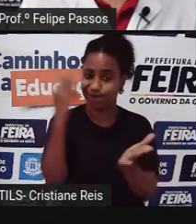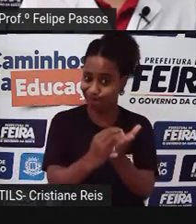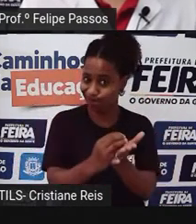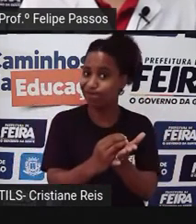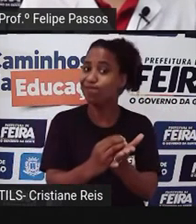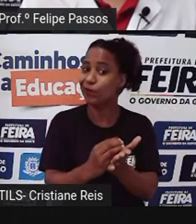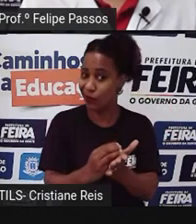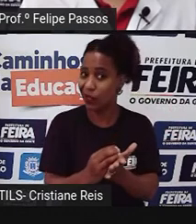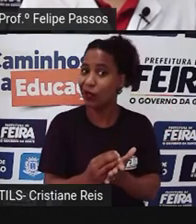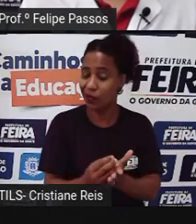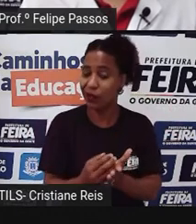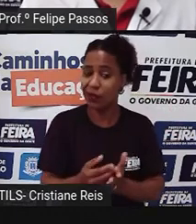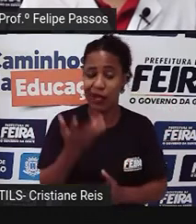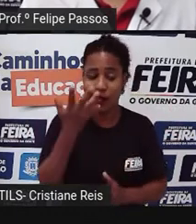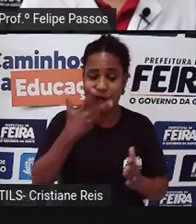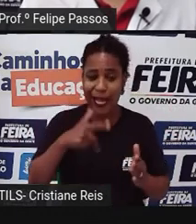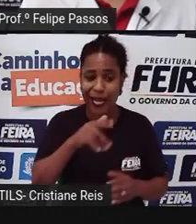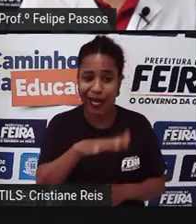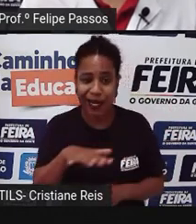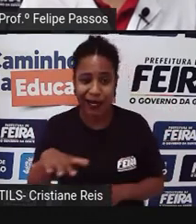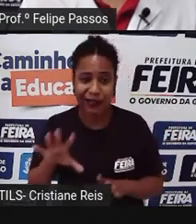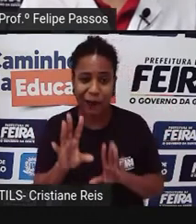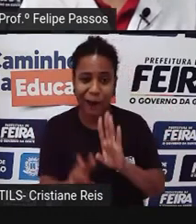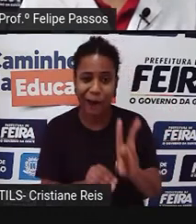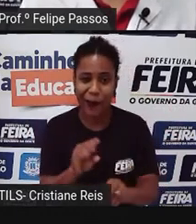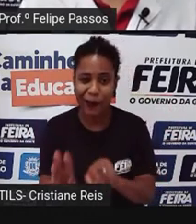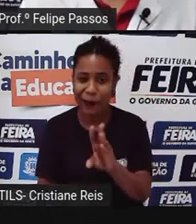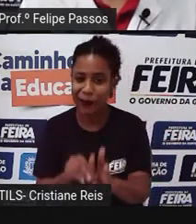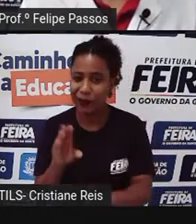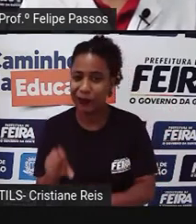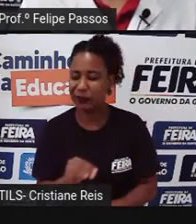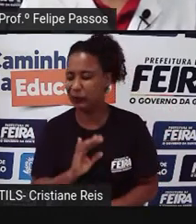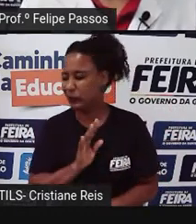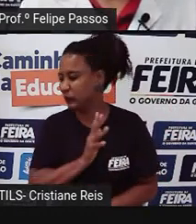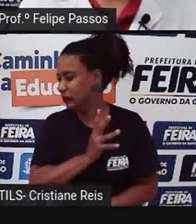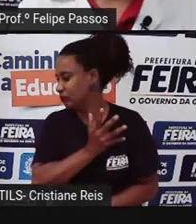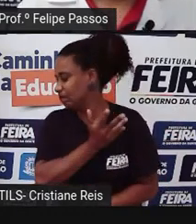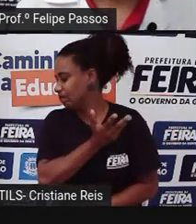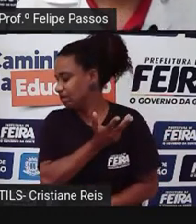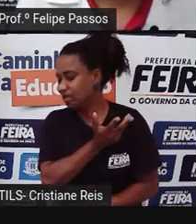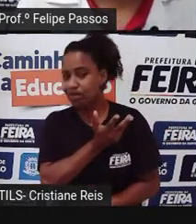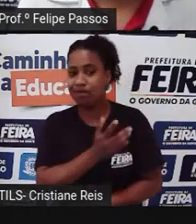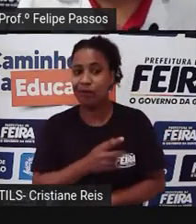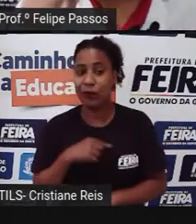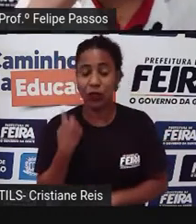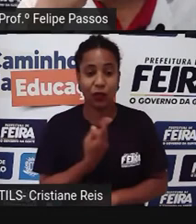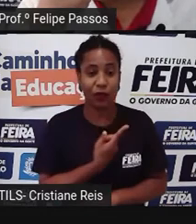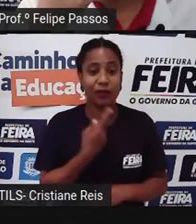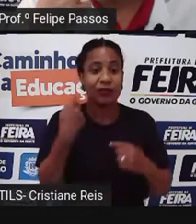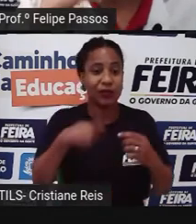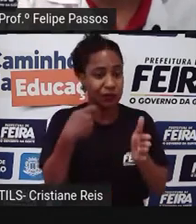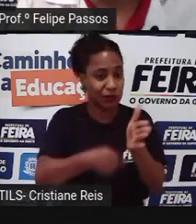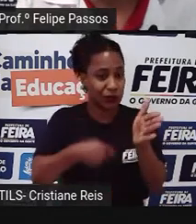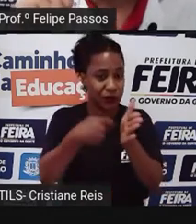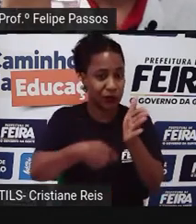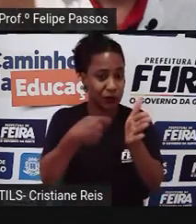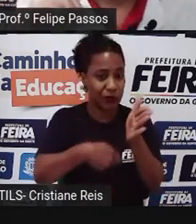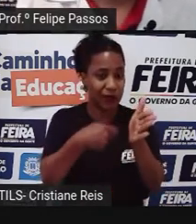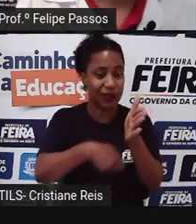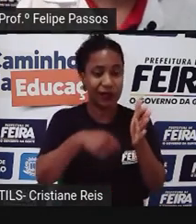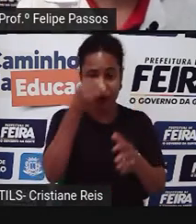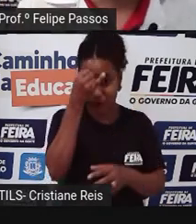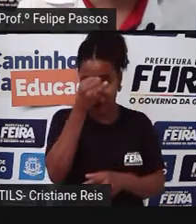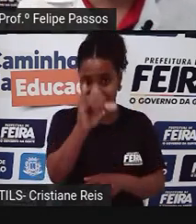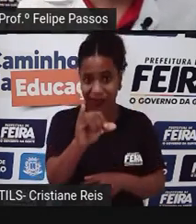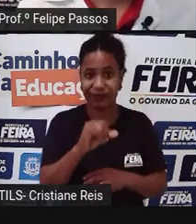é crime, é um ultraje, né? Então, assim, a gente precisa combater isso de todas as formas possíveis. Só